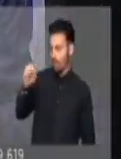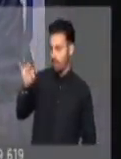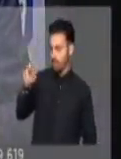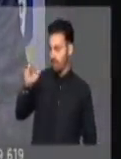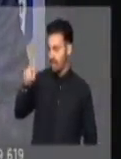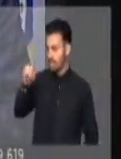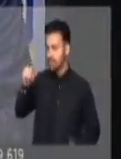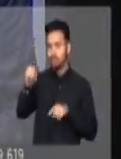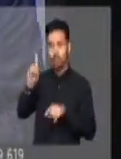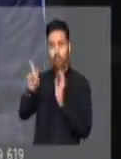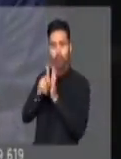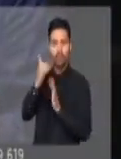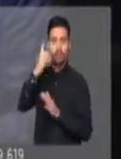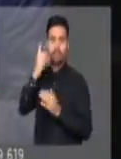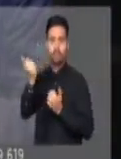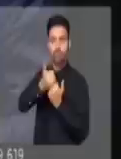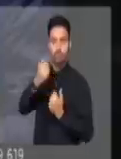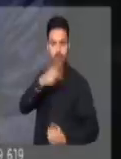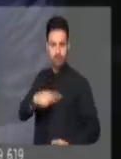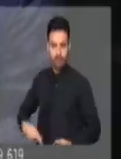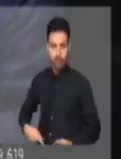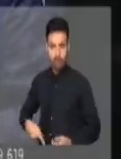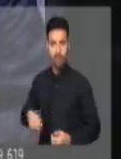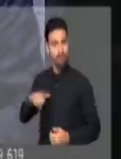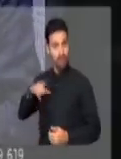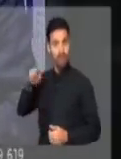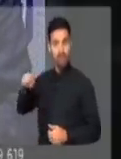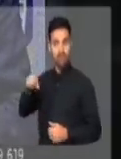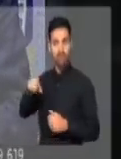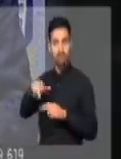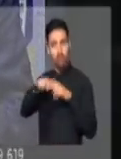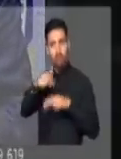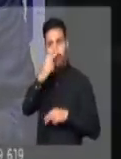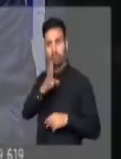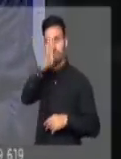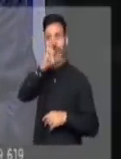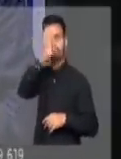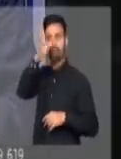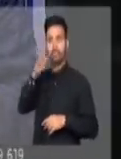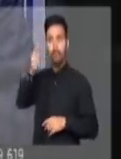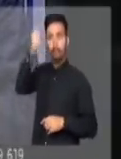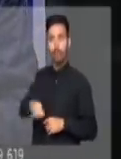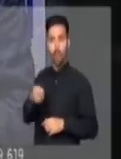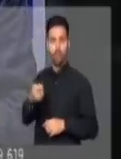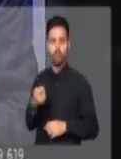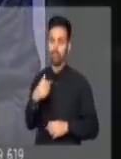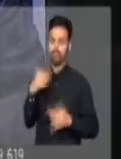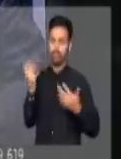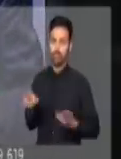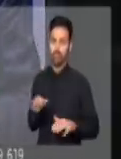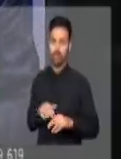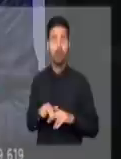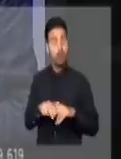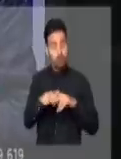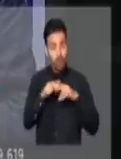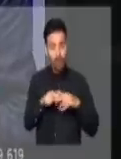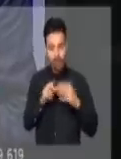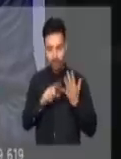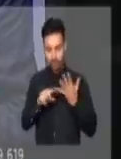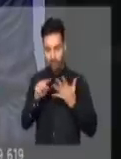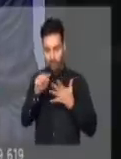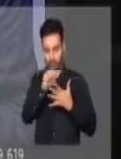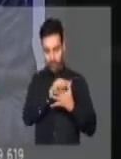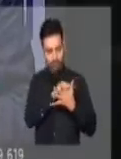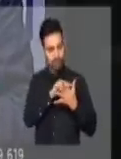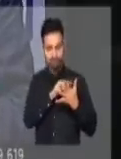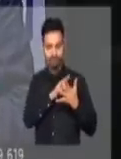ao ordenamento jurídico. Está claro, a desobediência aos pressupostos para o impeachment implicaria num